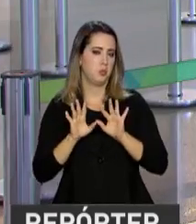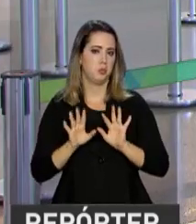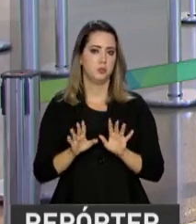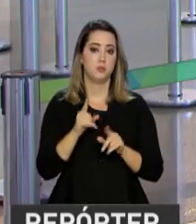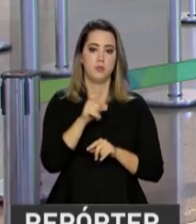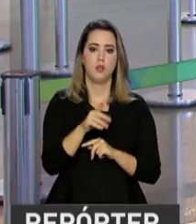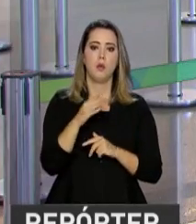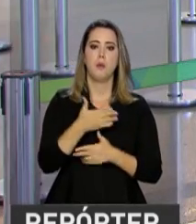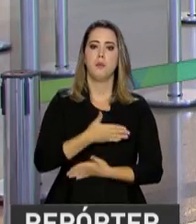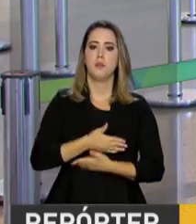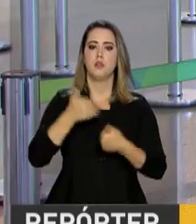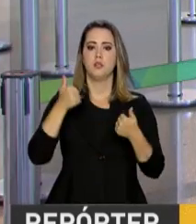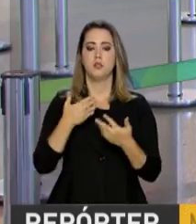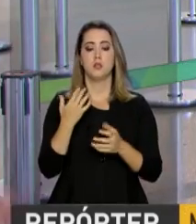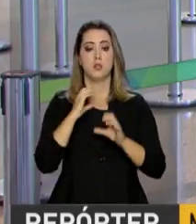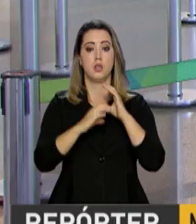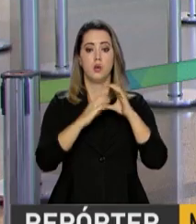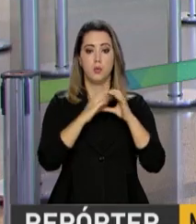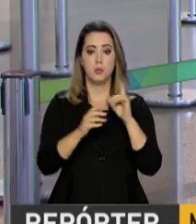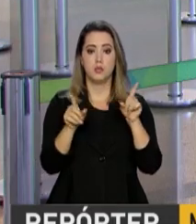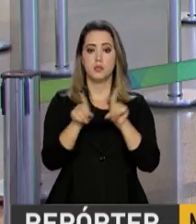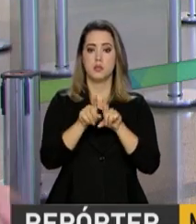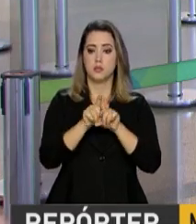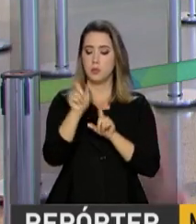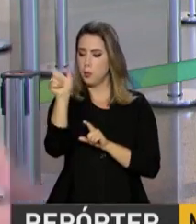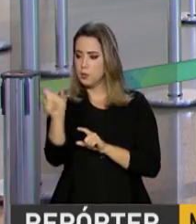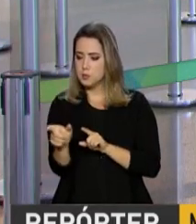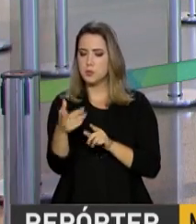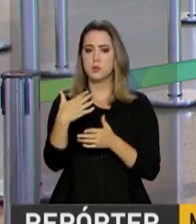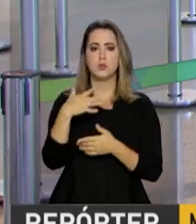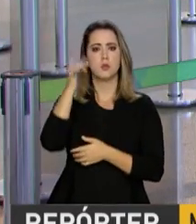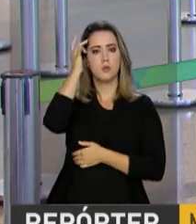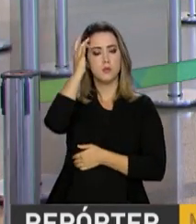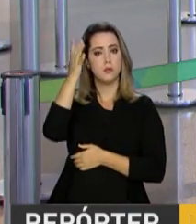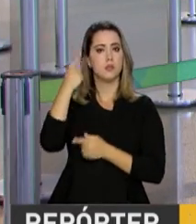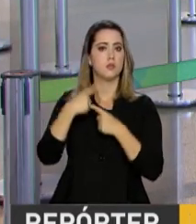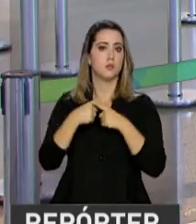acho que tem melhorado e a comunicação também com o passageiro fica mais fácil por conta da tecnologia.